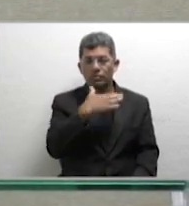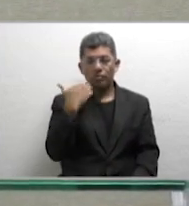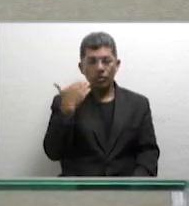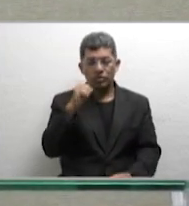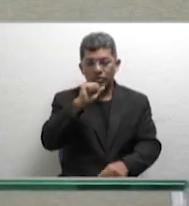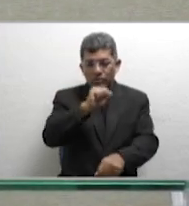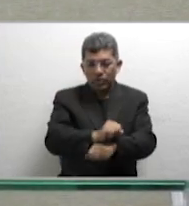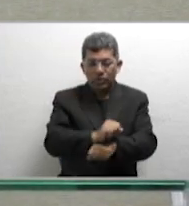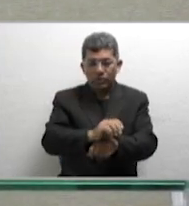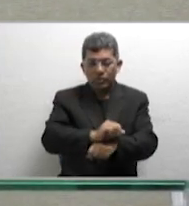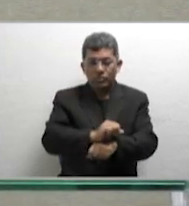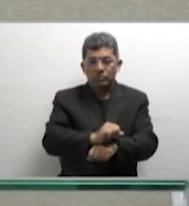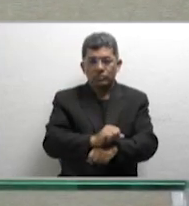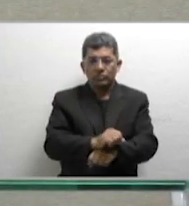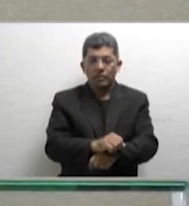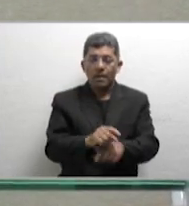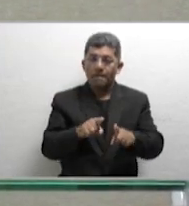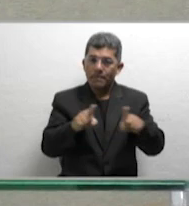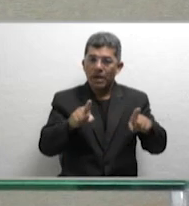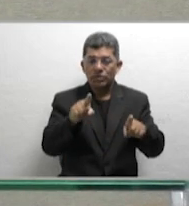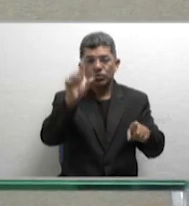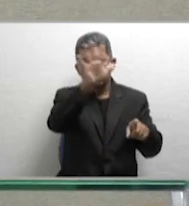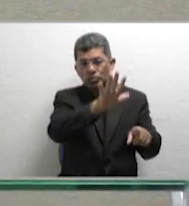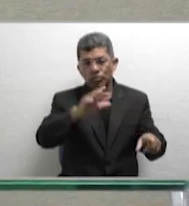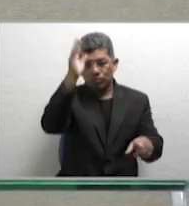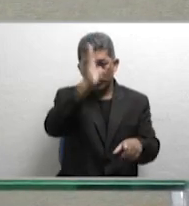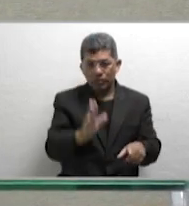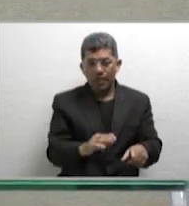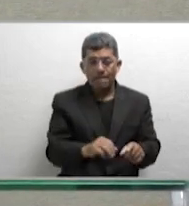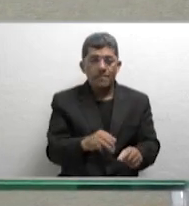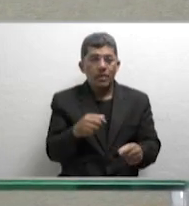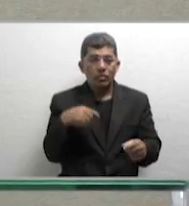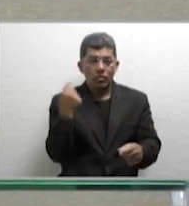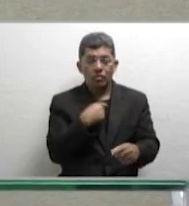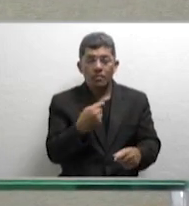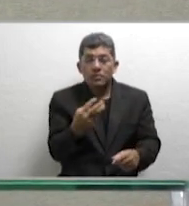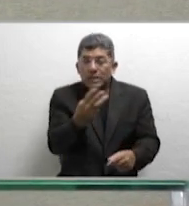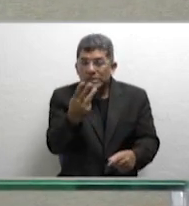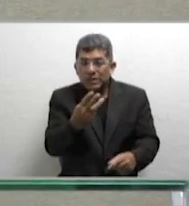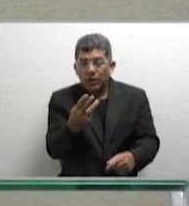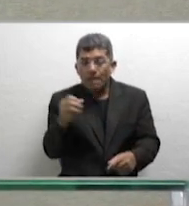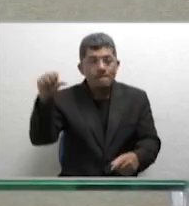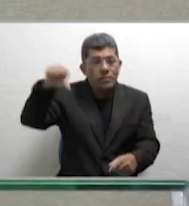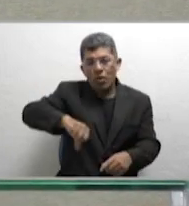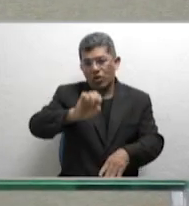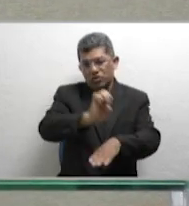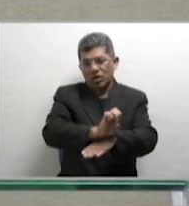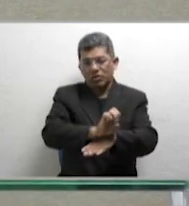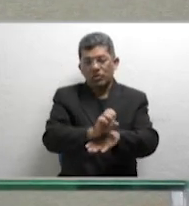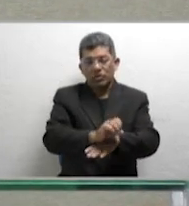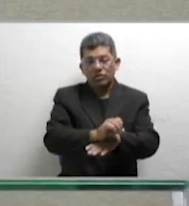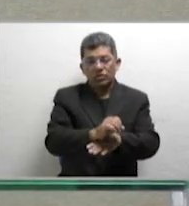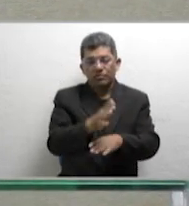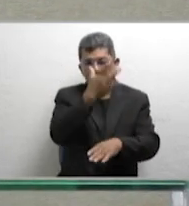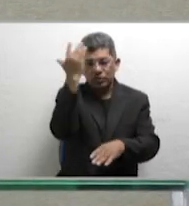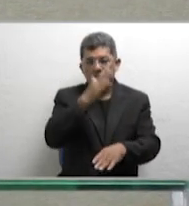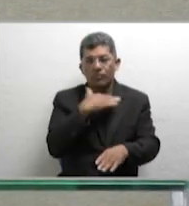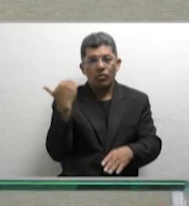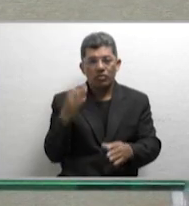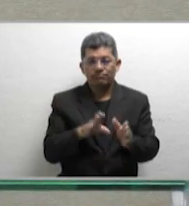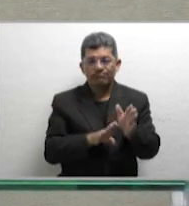do Amazonas. Mas no ranking nacional, nós somos o terceiro pior estado em termos de homicídios e